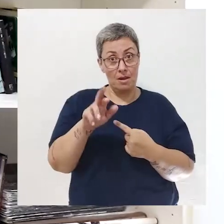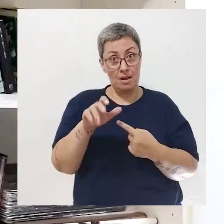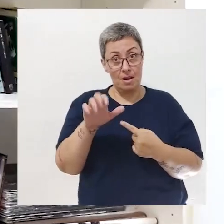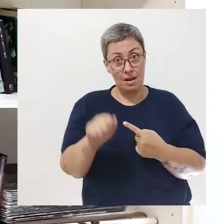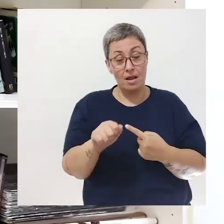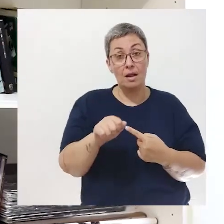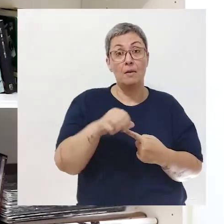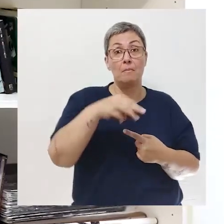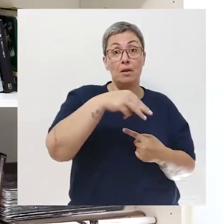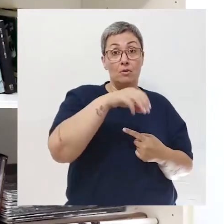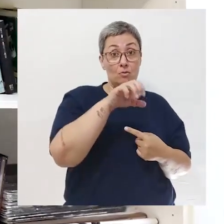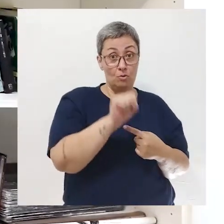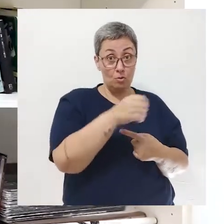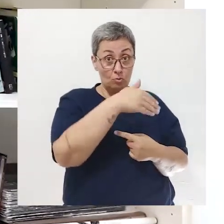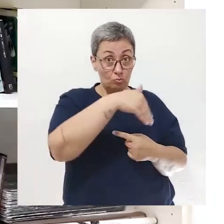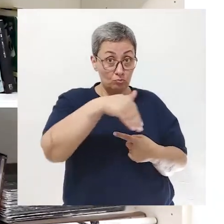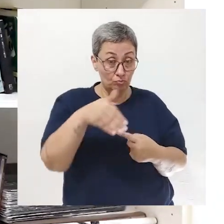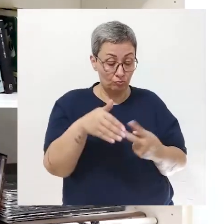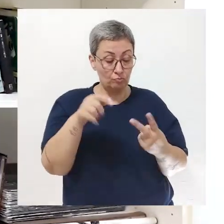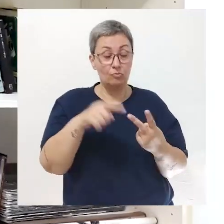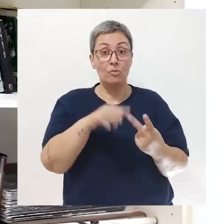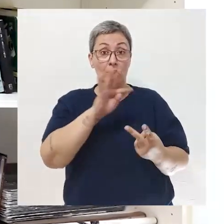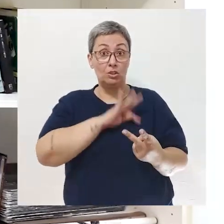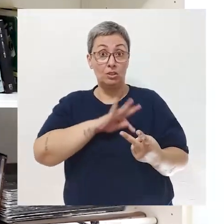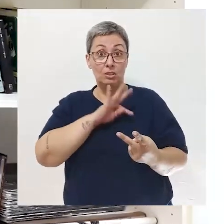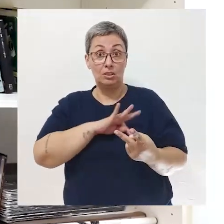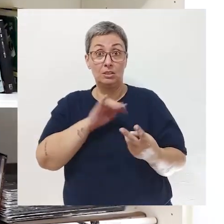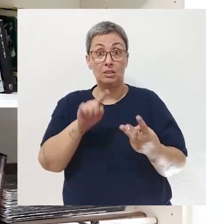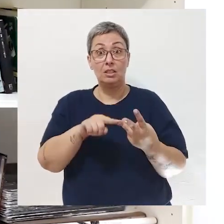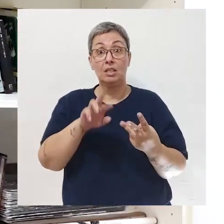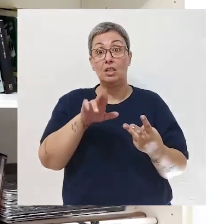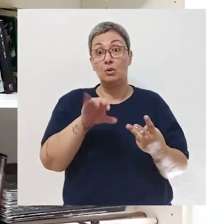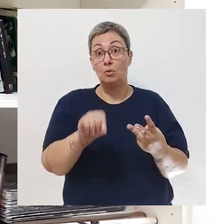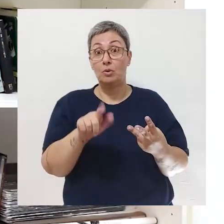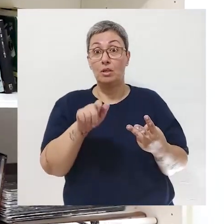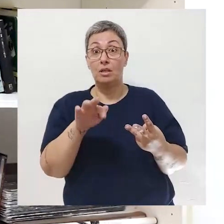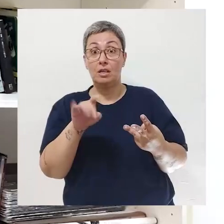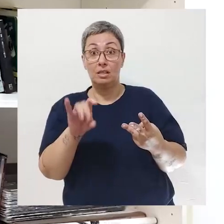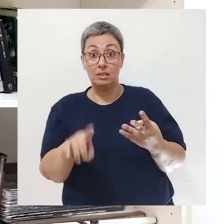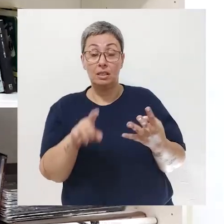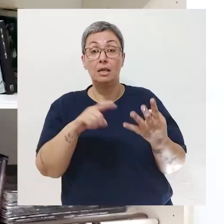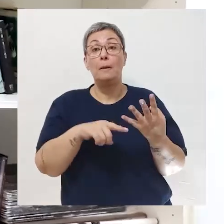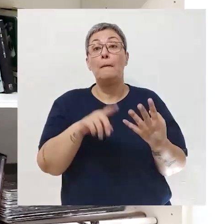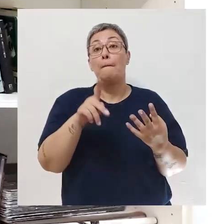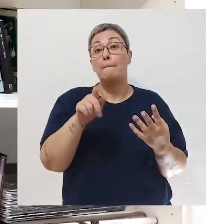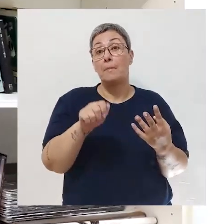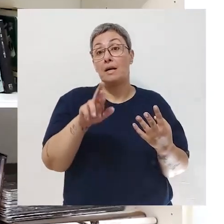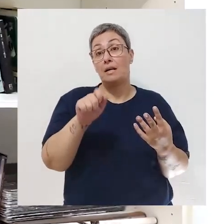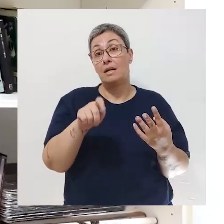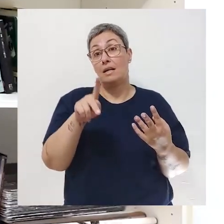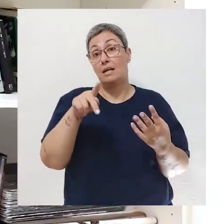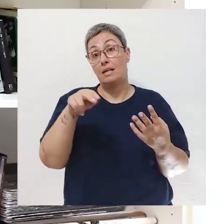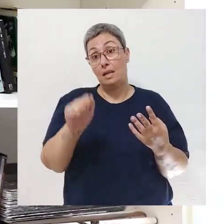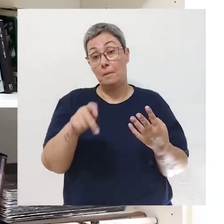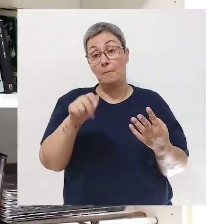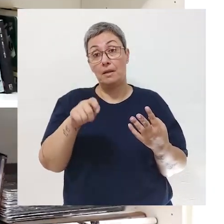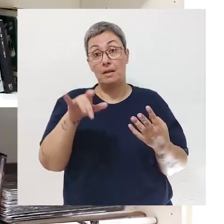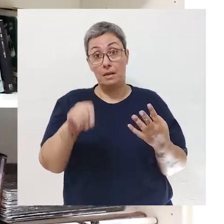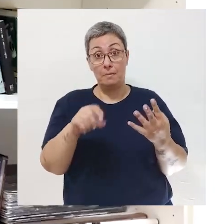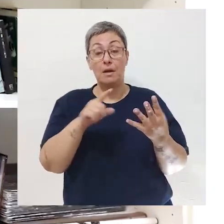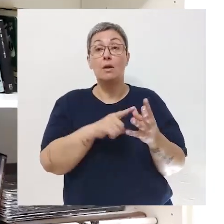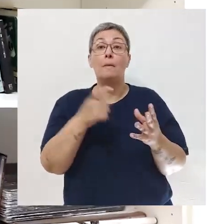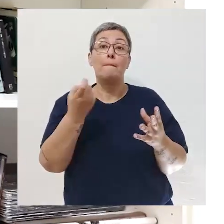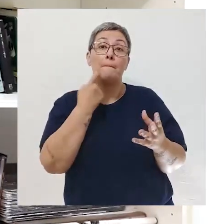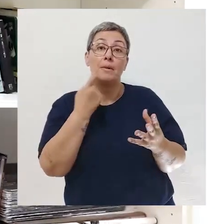divisa de Mato Grosso do Sul, Rio Tietê, Rio Grande, Rio Paranapanema, Rio do